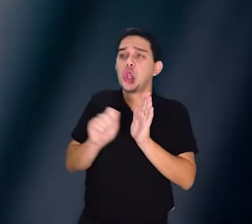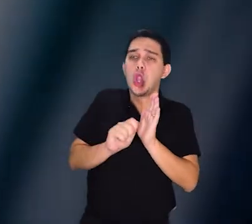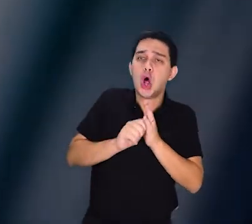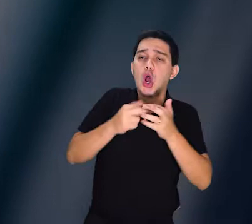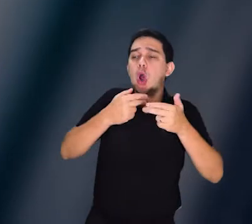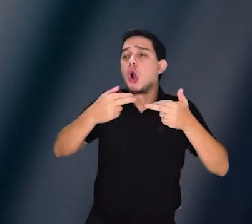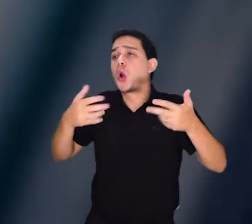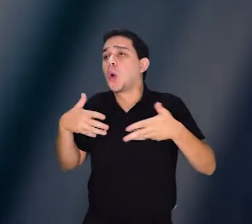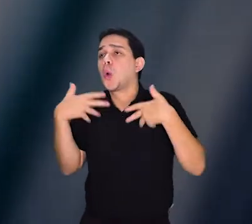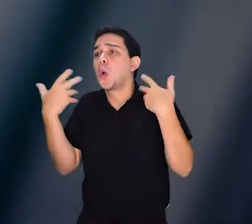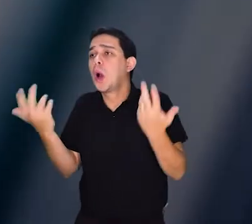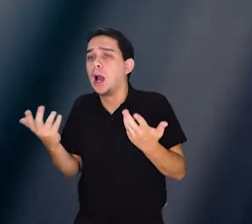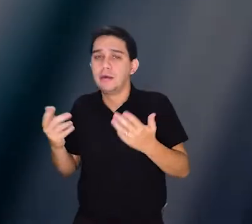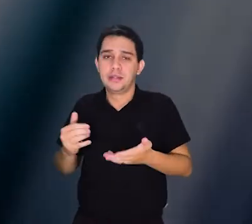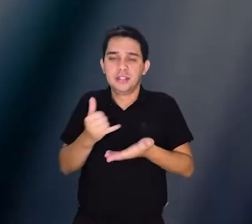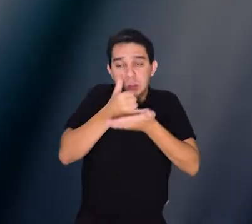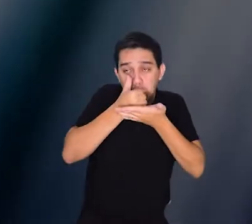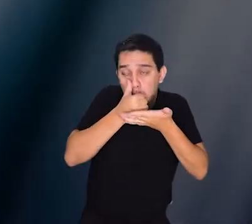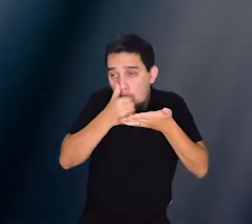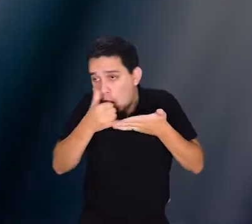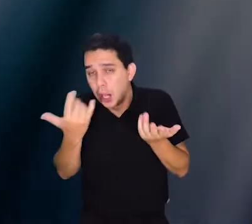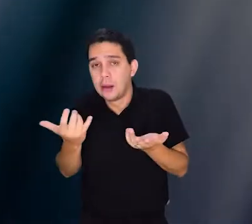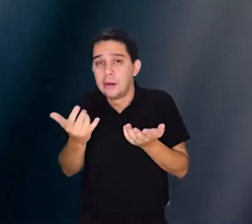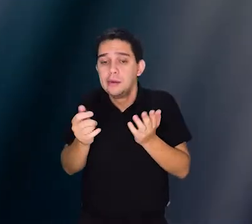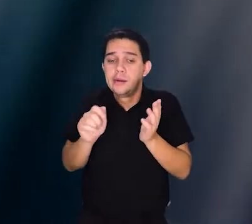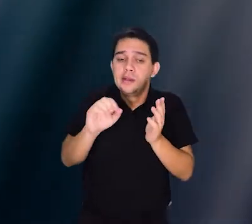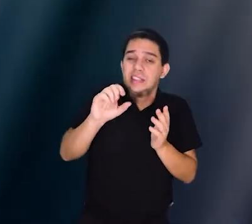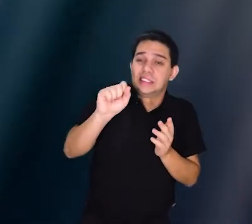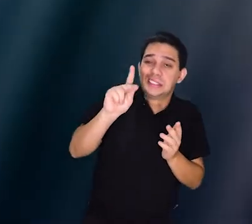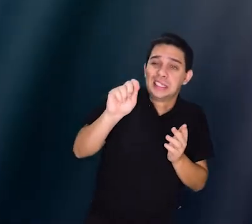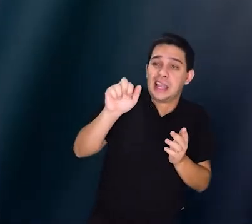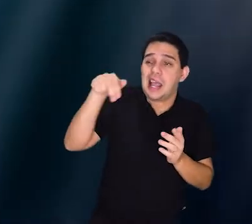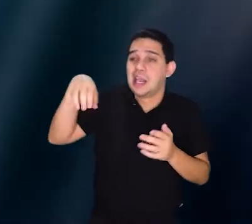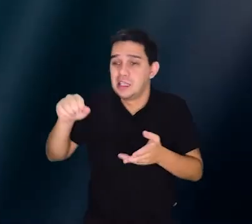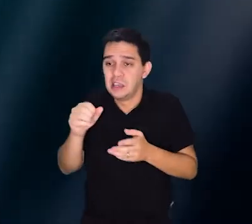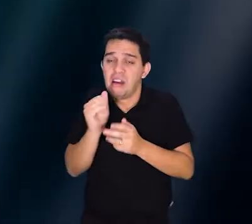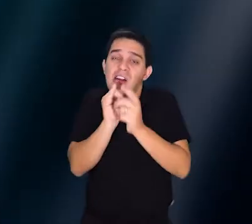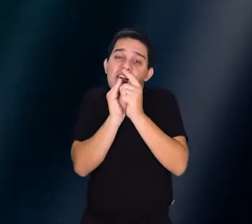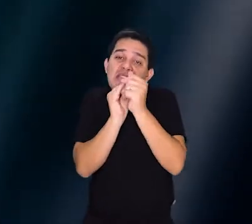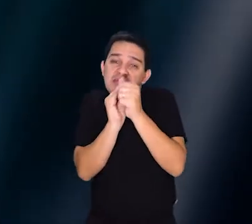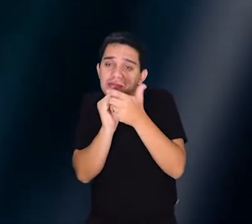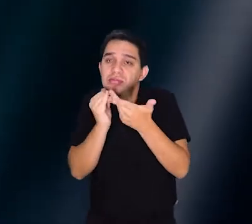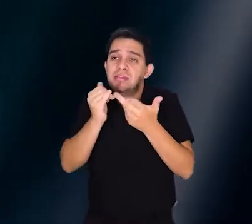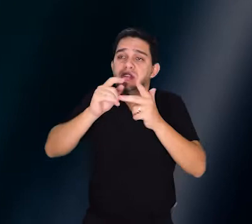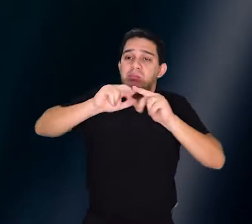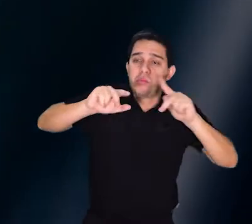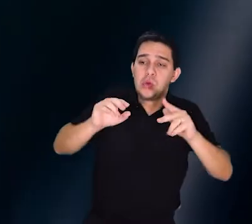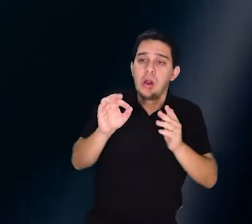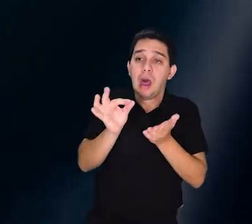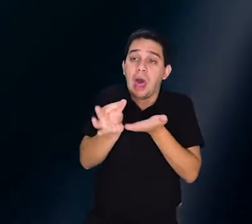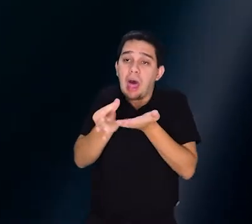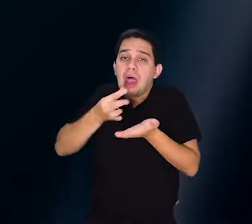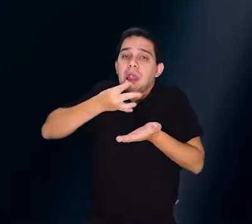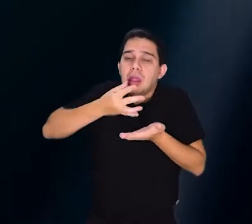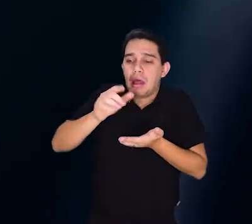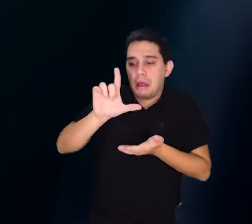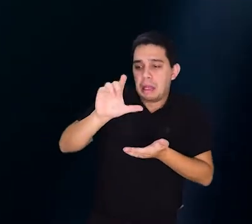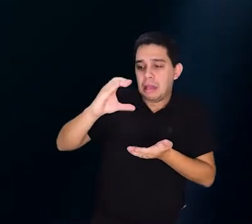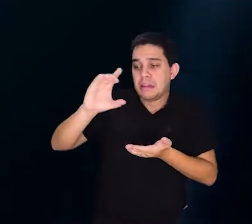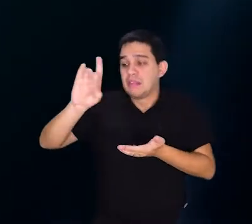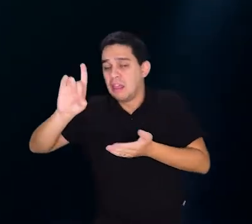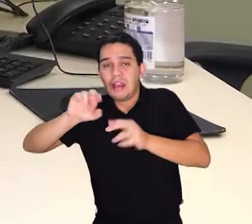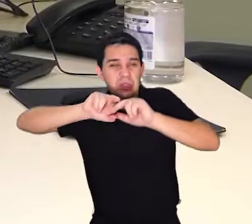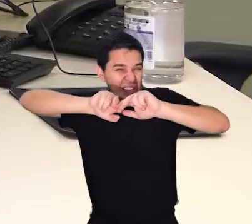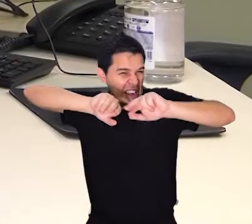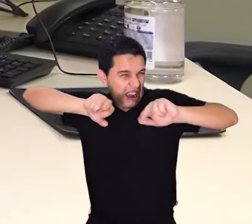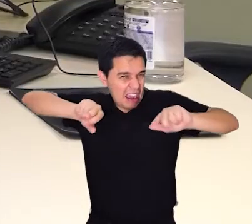drogas de alta pureza como cocaína, skunk, haxixe e drogas sintéticas como LSD.